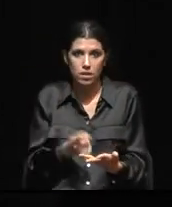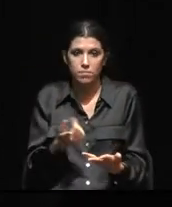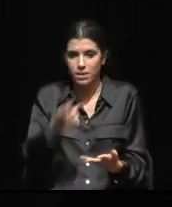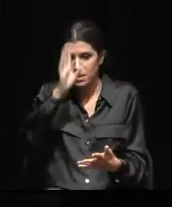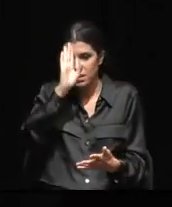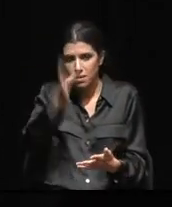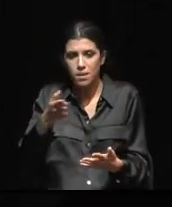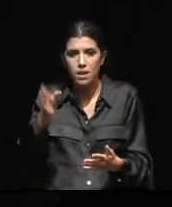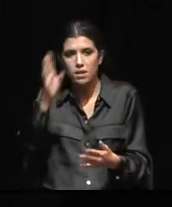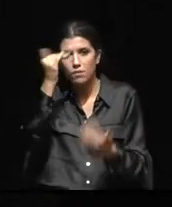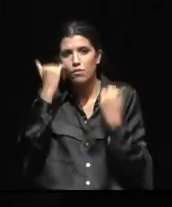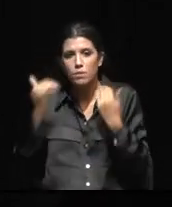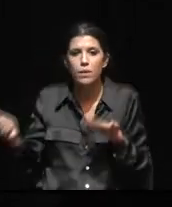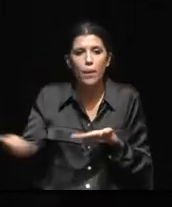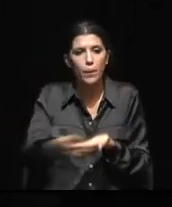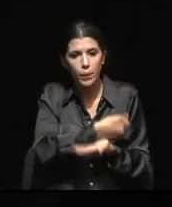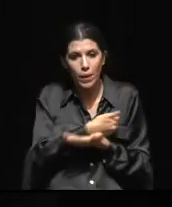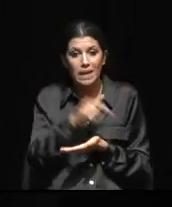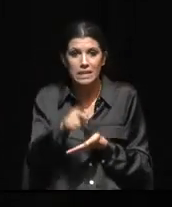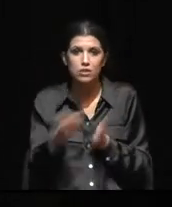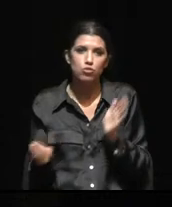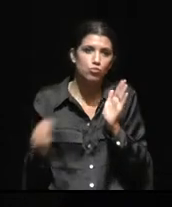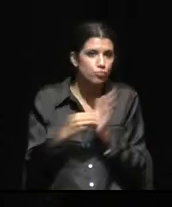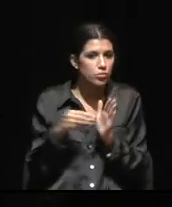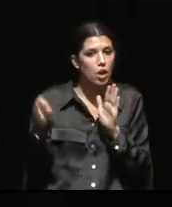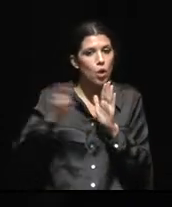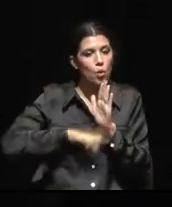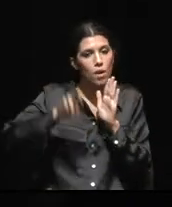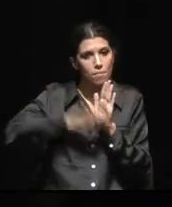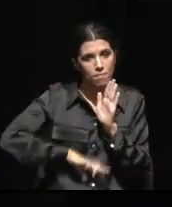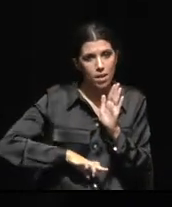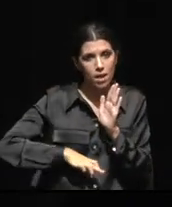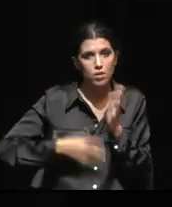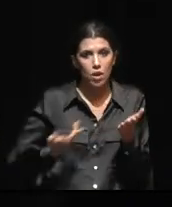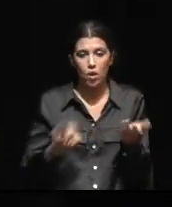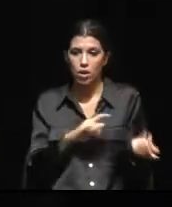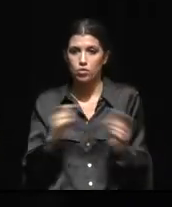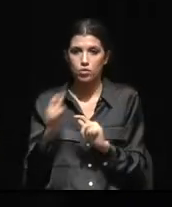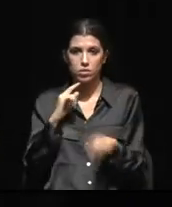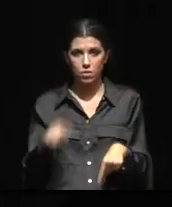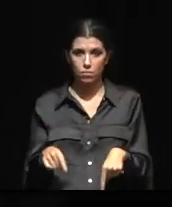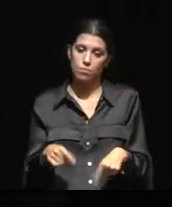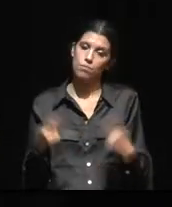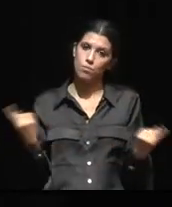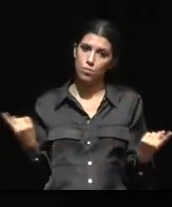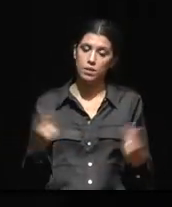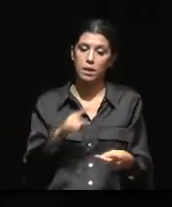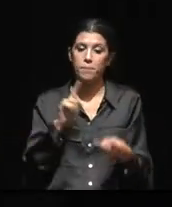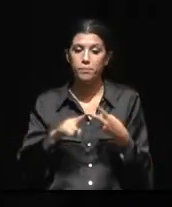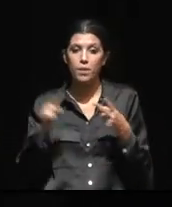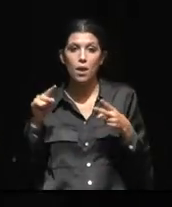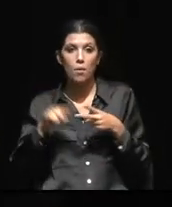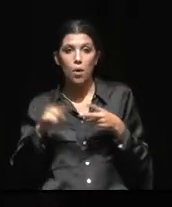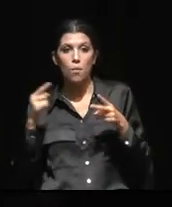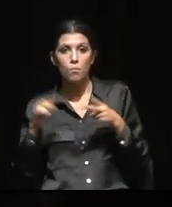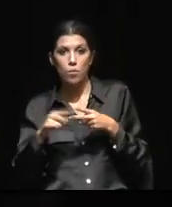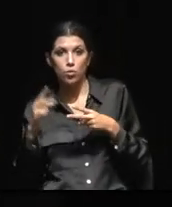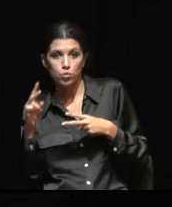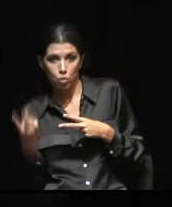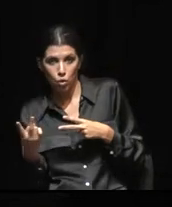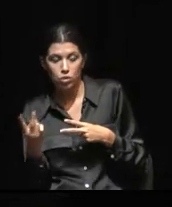este e que esta regra passa a constar no regulamento que está em discussão pública o outro ponto